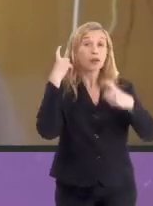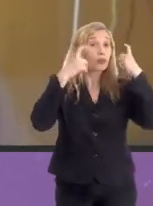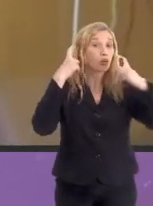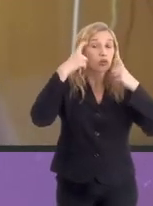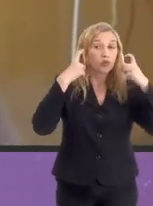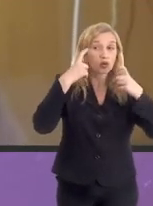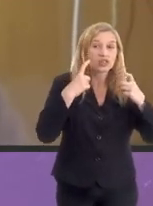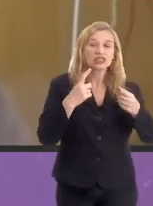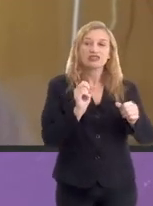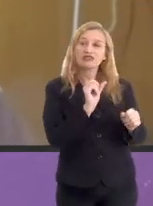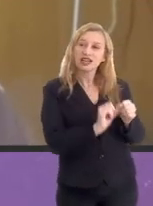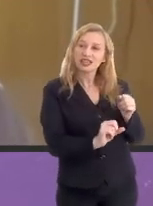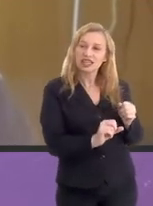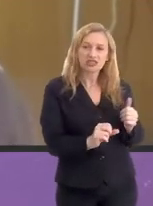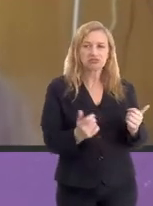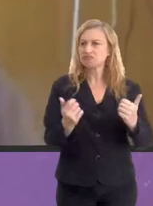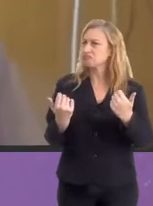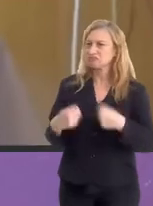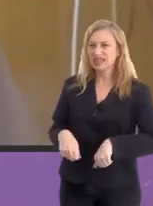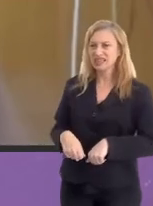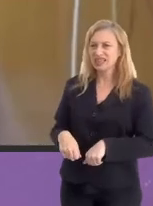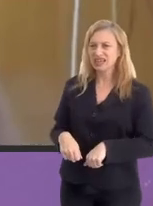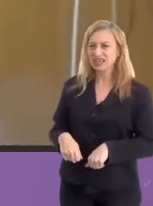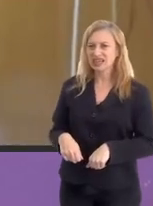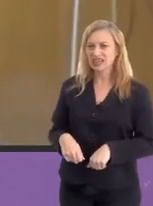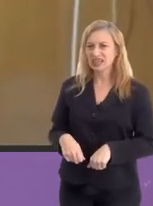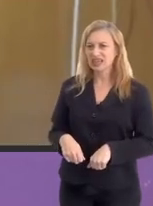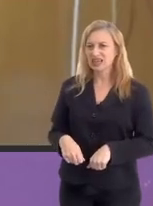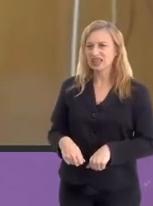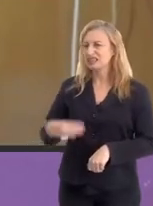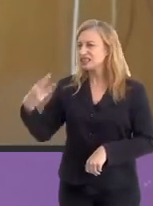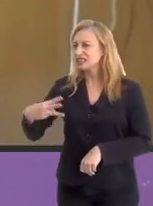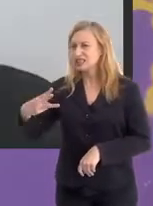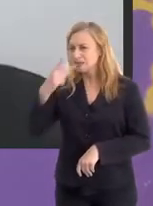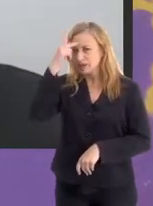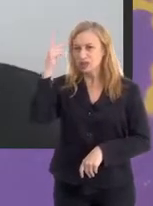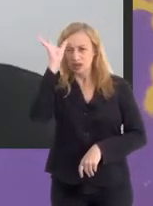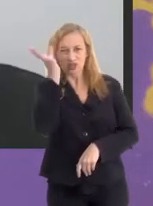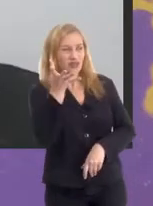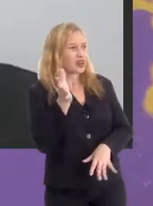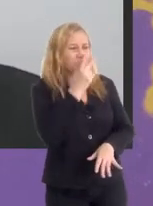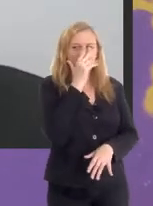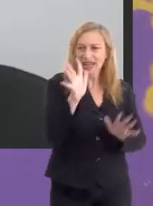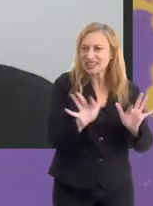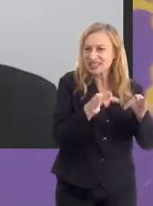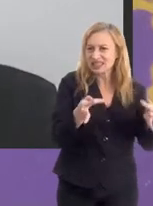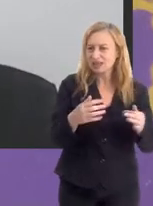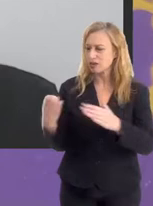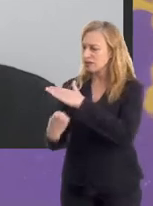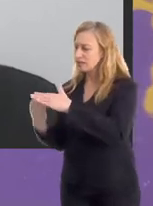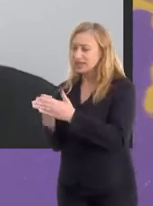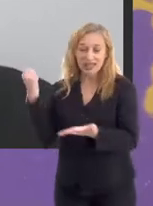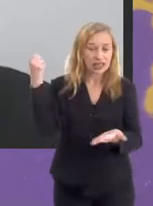cumprir essa preocupação de exercê-las sem a necessidade de interveniência de terceiro me parece muito simples